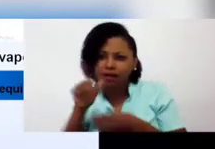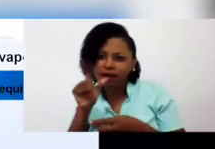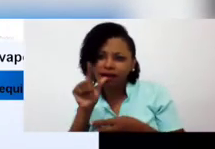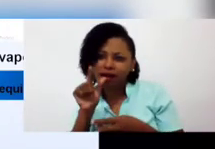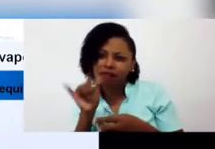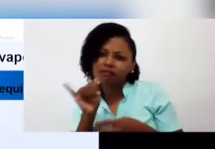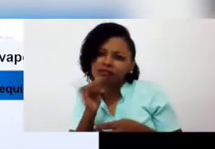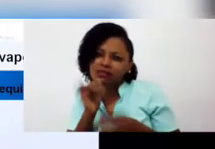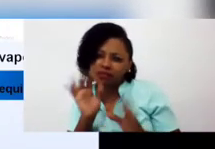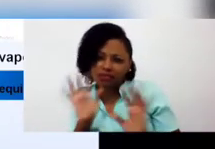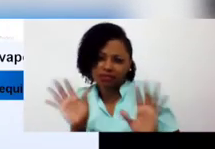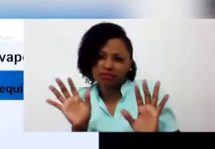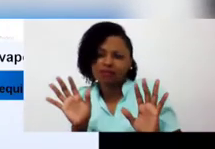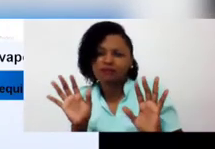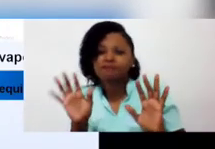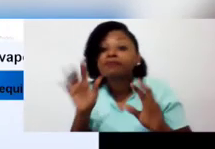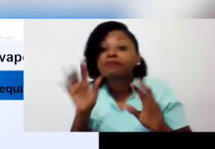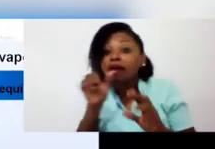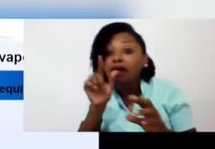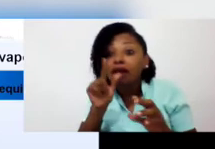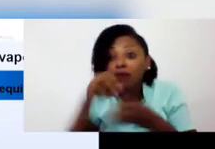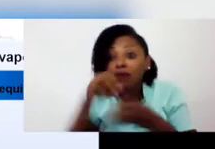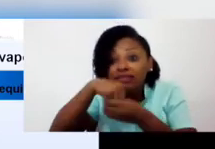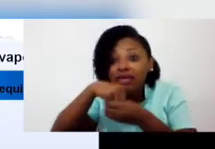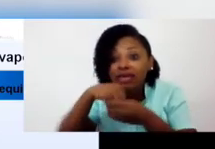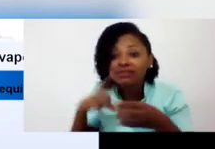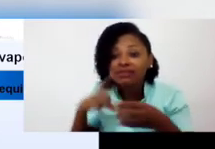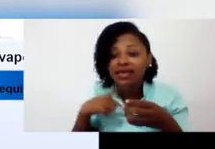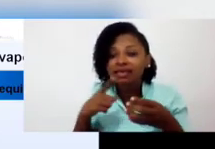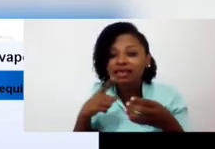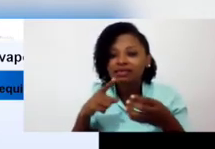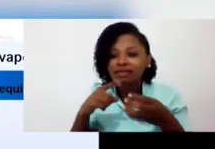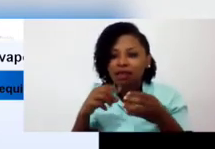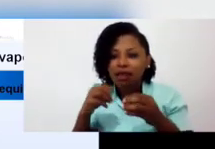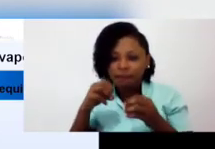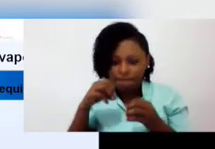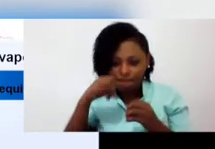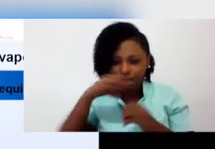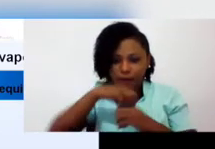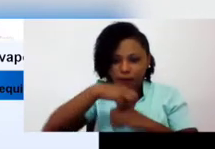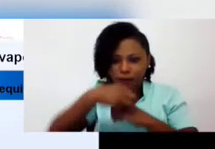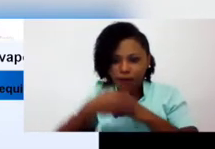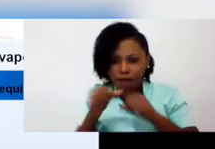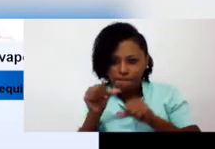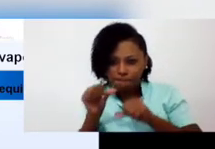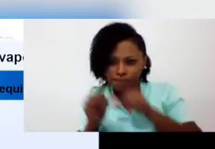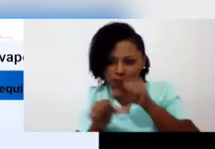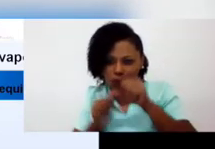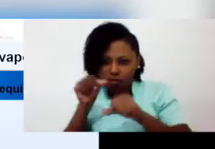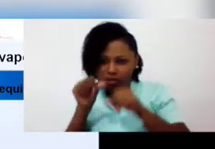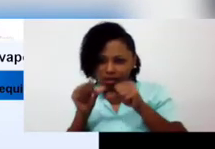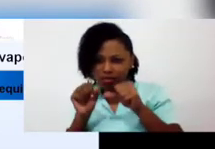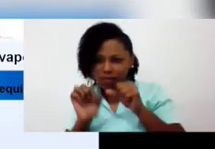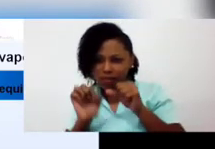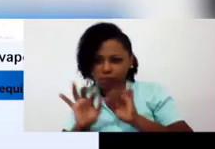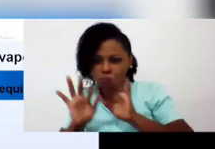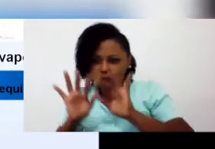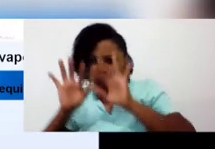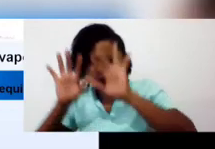líquido. Vamos dizer que seja água, né? Então, a água, cada molécula dessa, para passar para o estado de